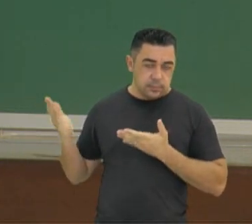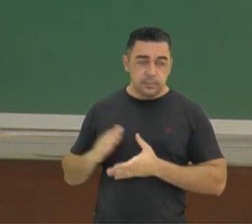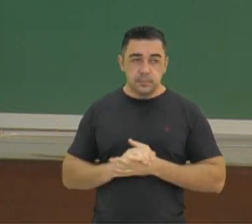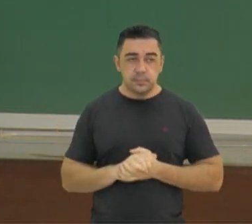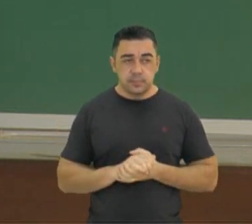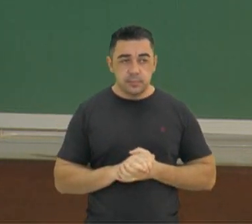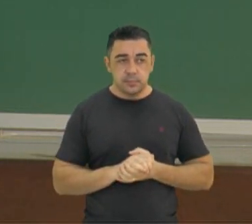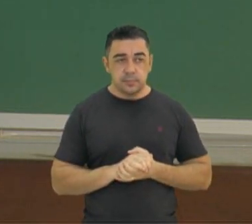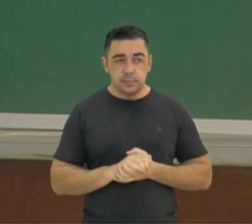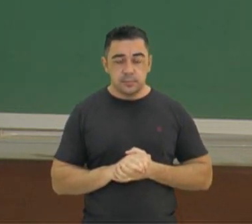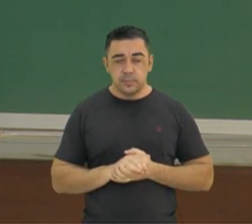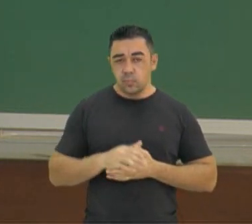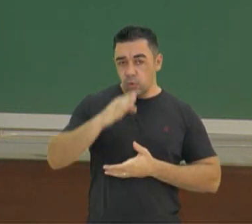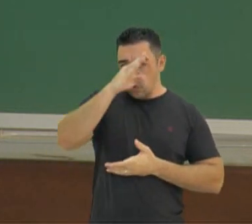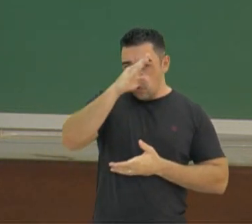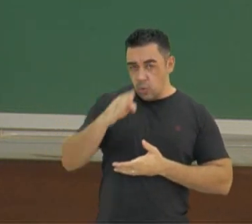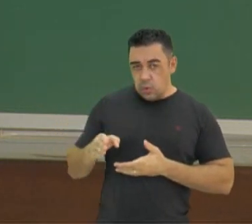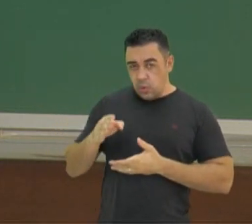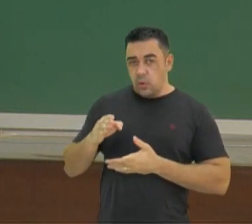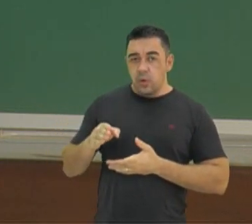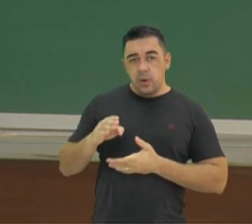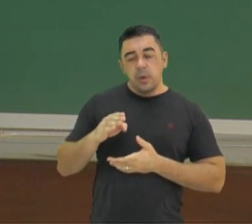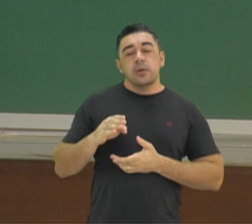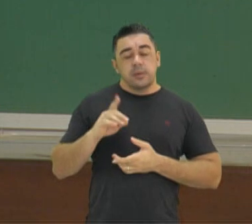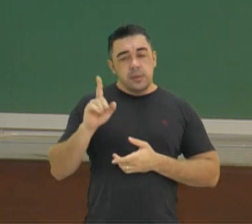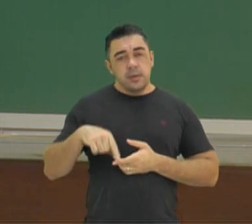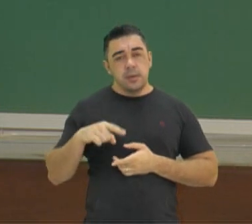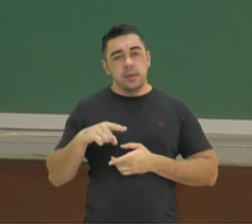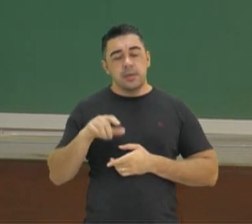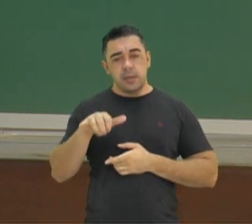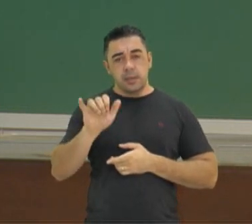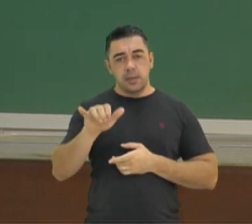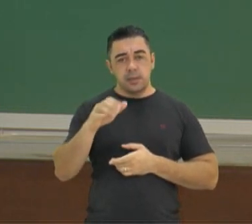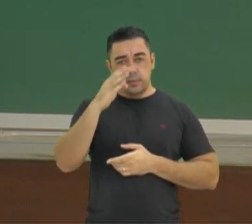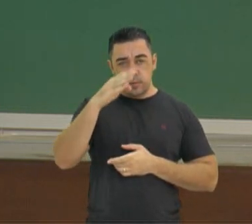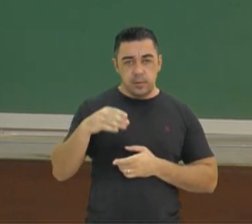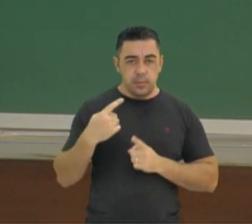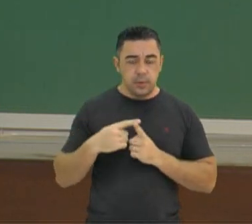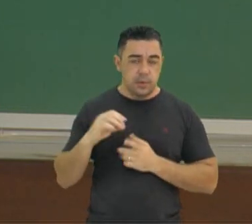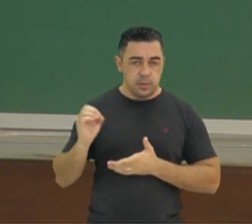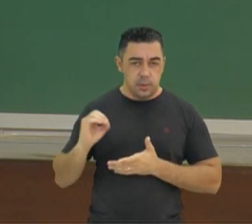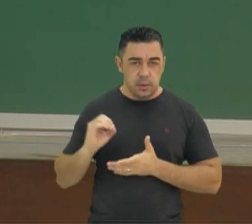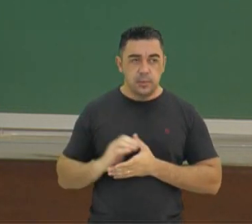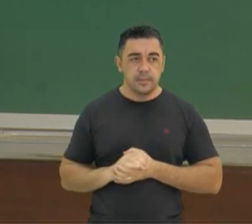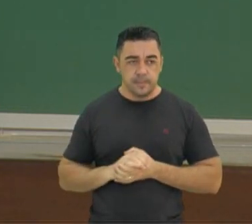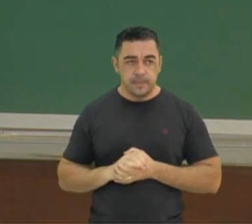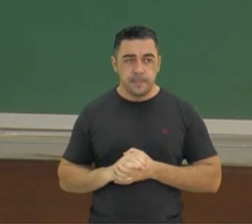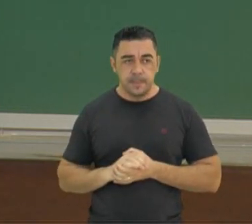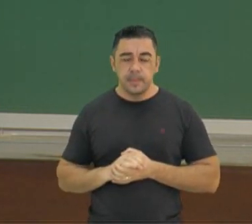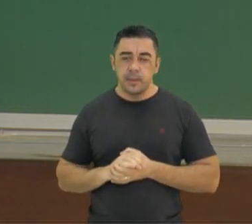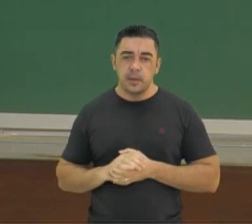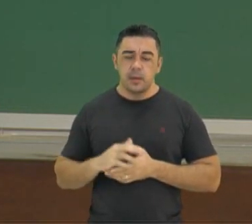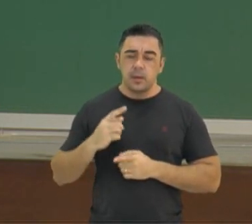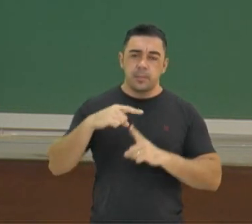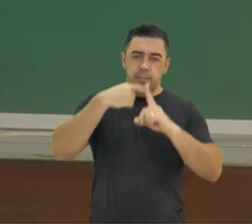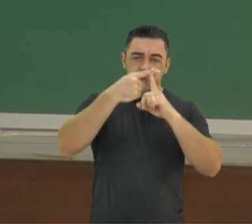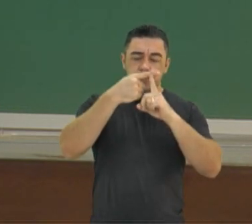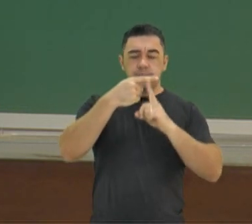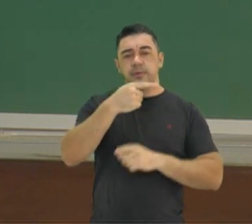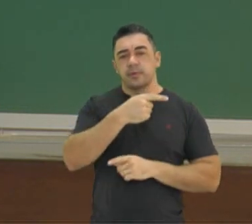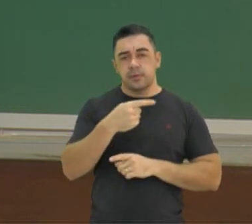agora, resolvendo o sistema, vou estar anulando ali a incógnita y, né? Porque ela é igual a zero, porque eu tenho um y positivo e